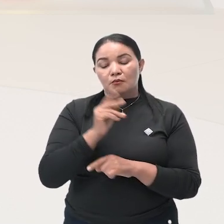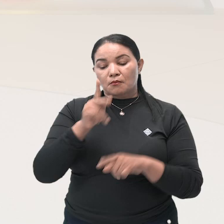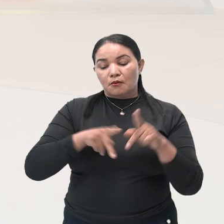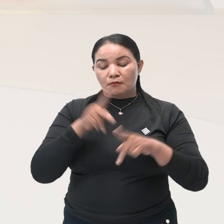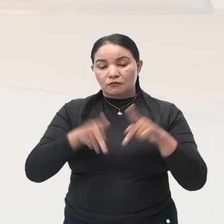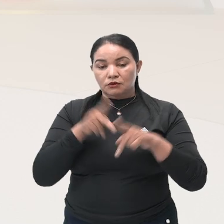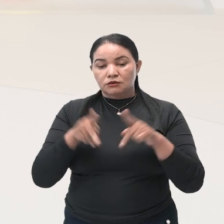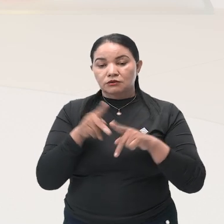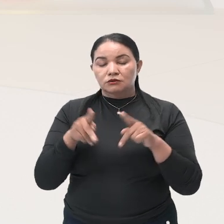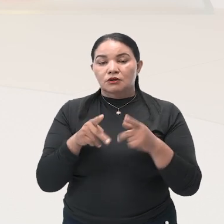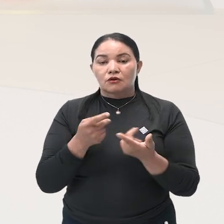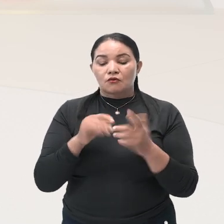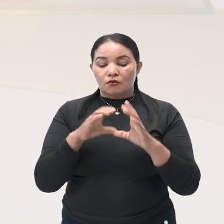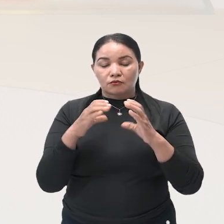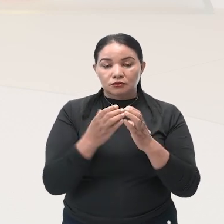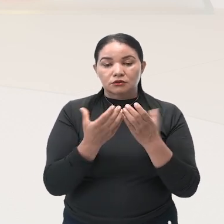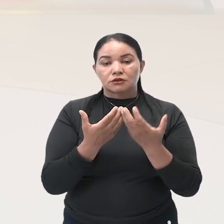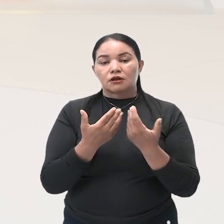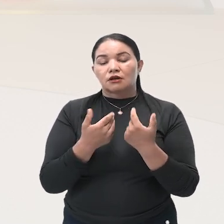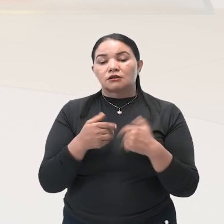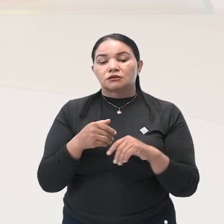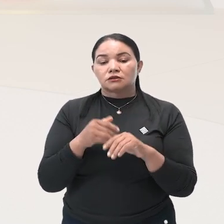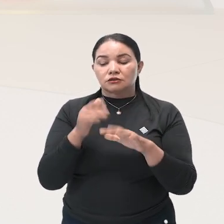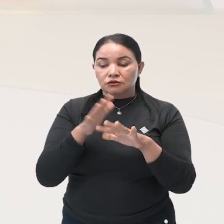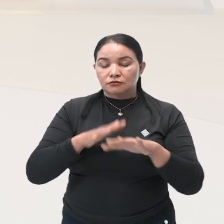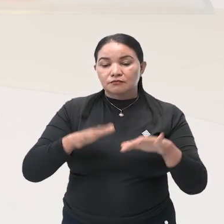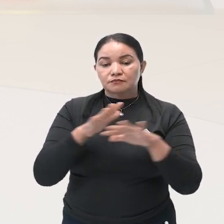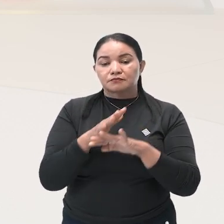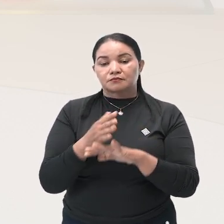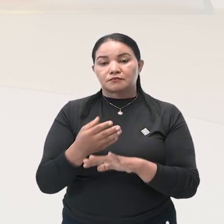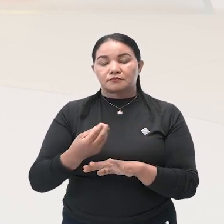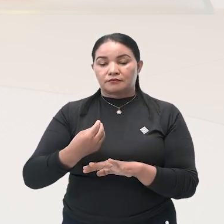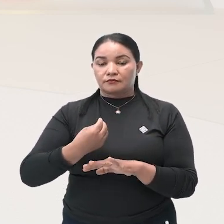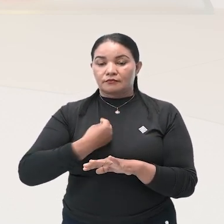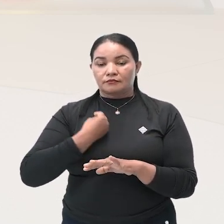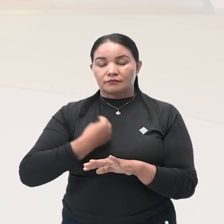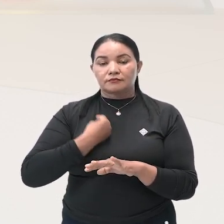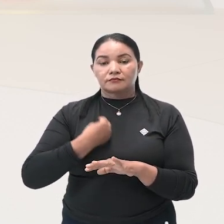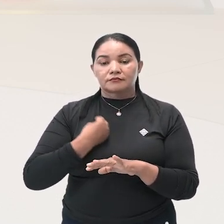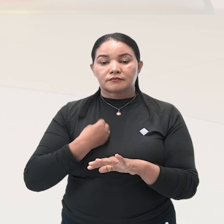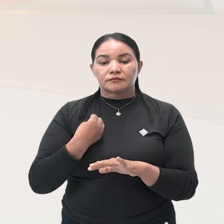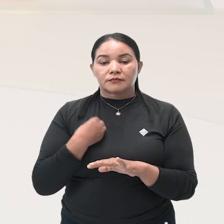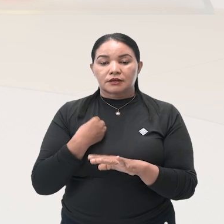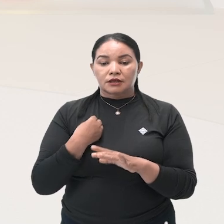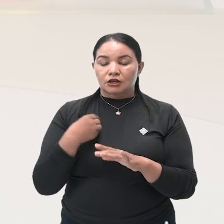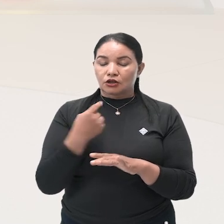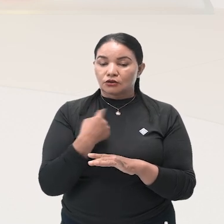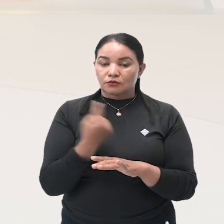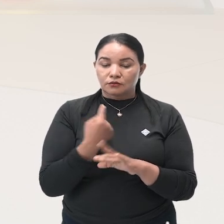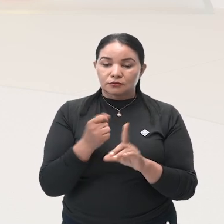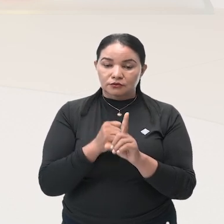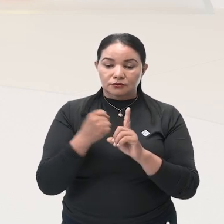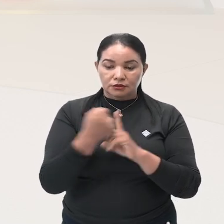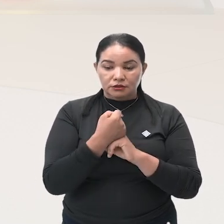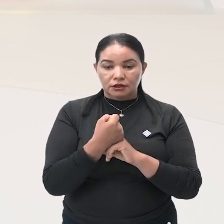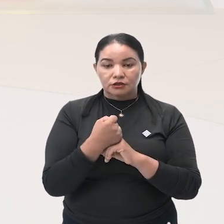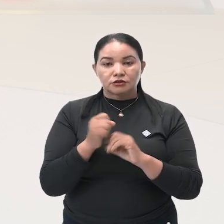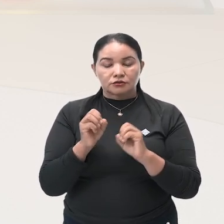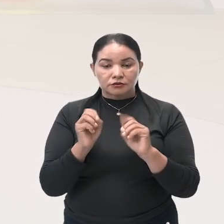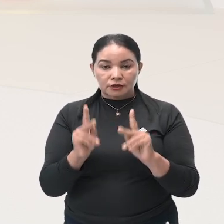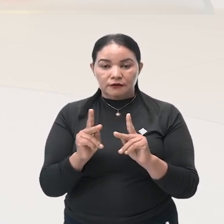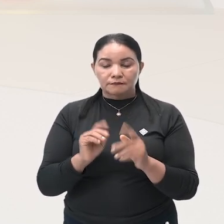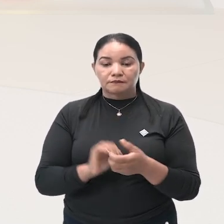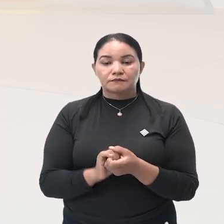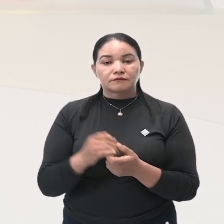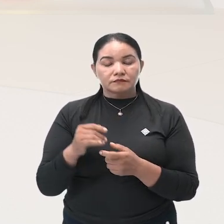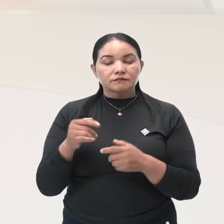todos os povos, de todas as comunidades que formam ali a nossa sociedade, tá bom? Então, esse é um